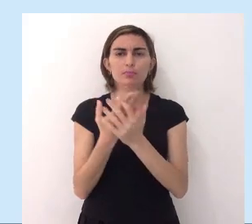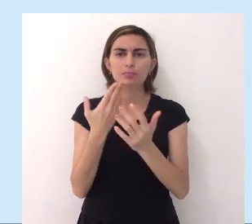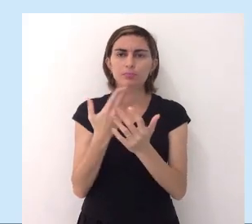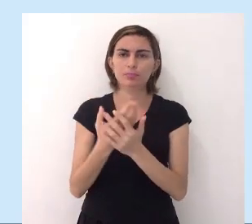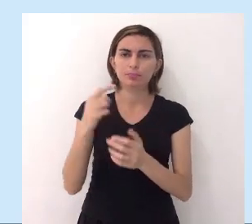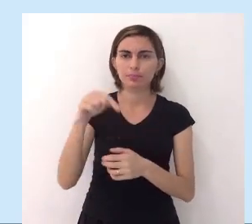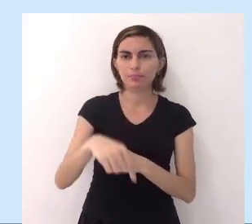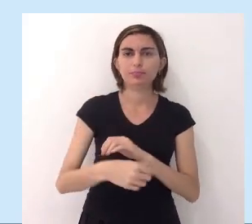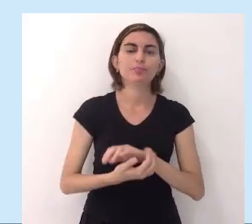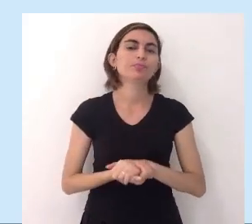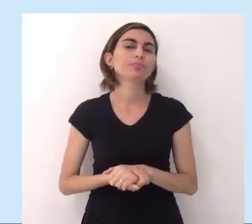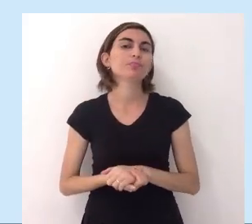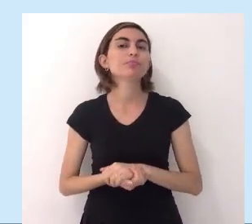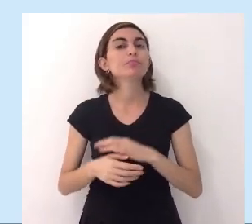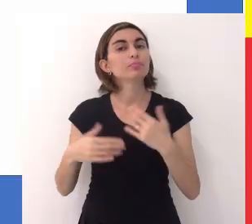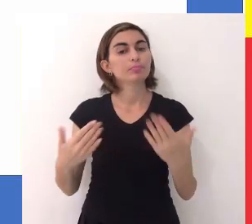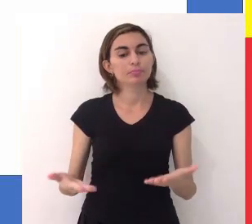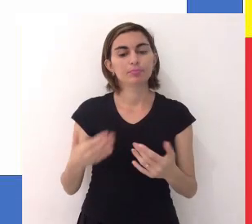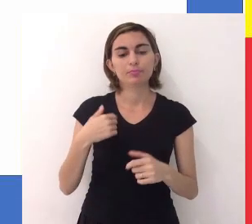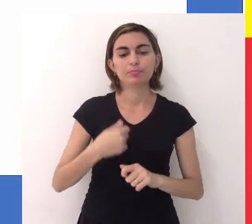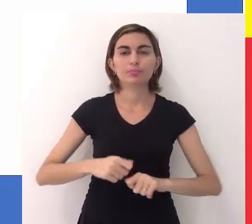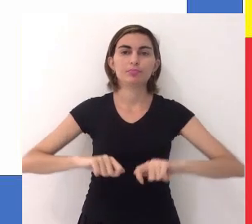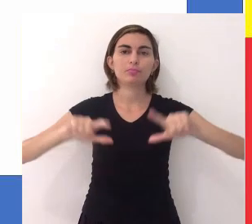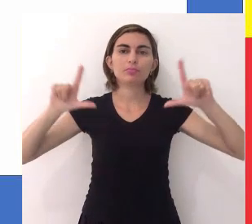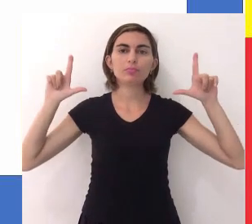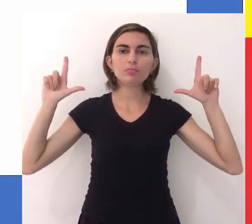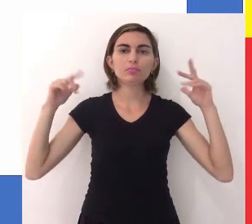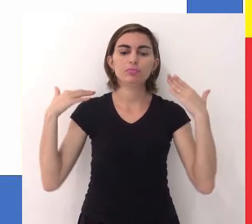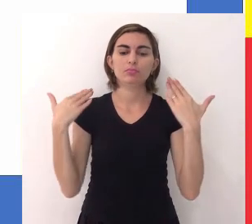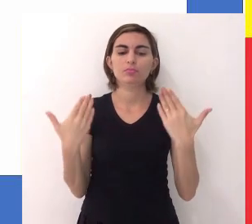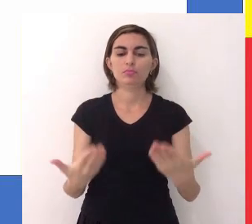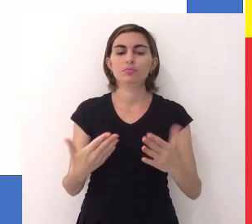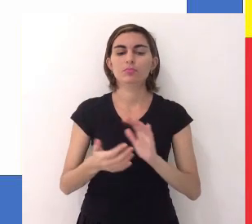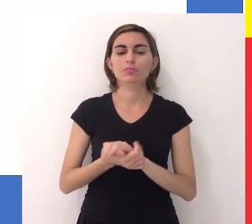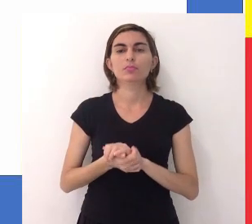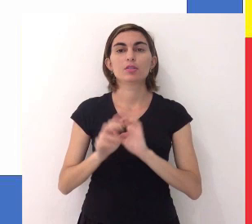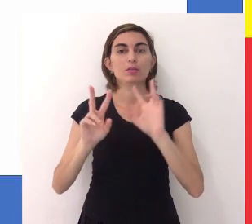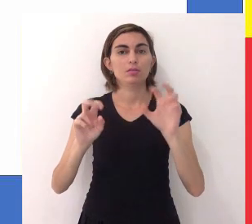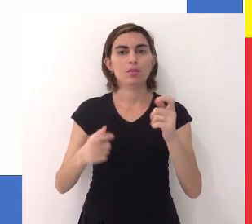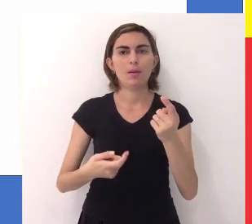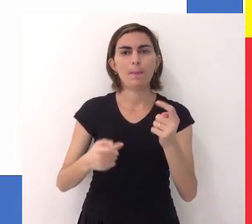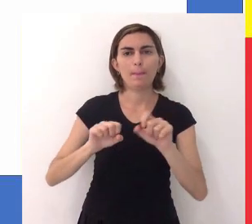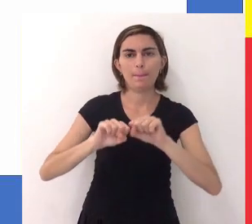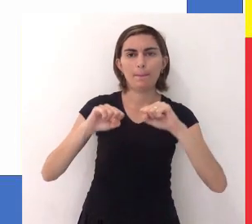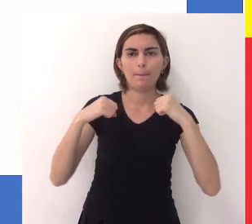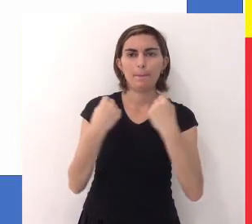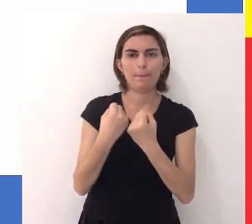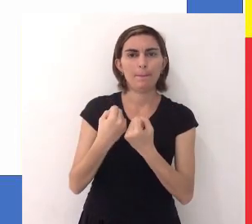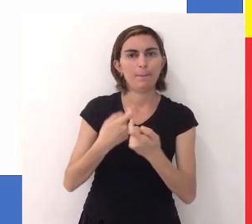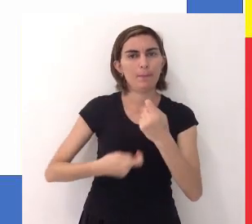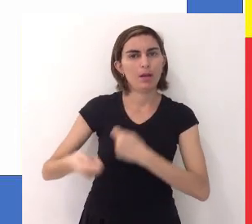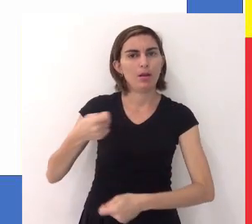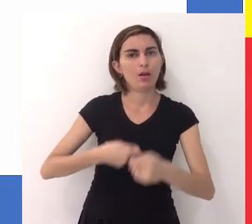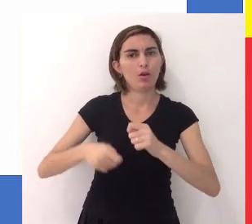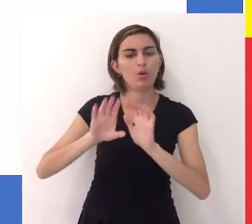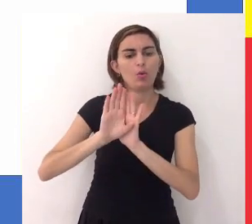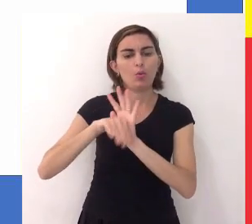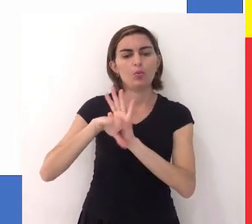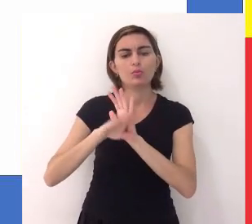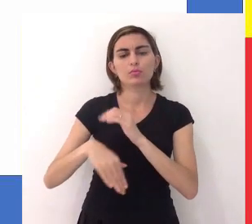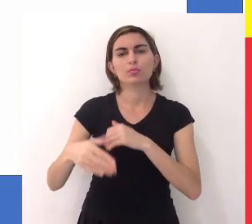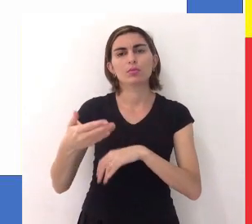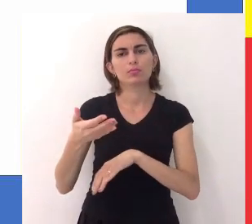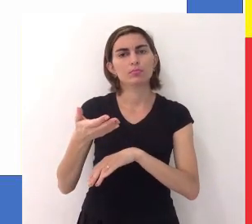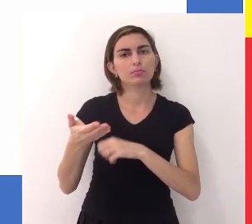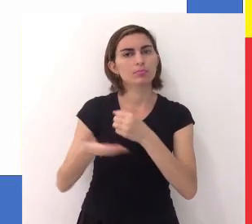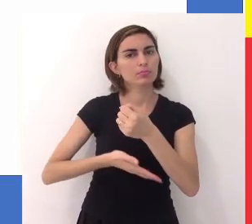aula. Vamos lá. Essa próxima imagem que vocês veem, tá? É sobre o mercantilismo, tá? É um conceitozinho bem